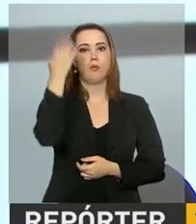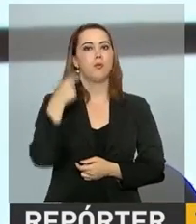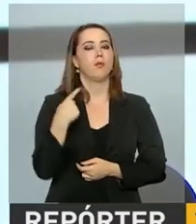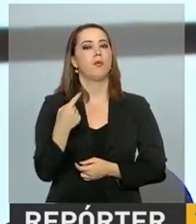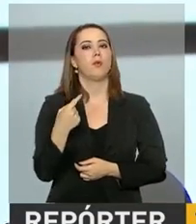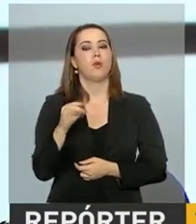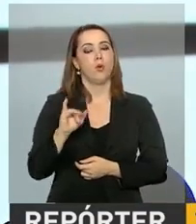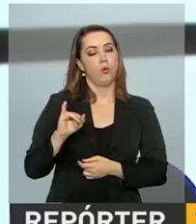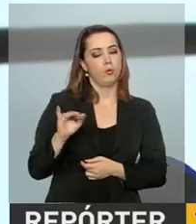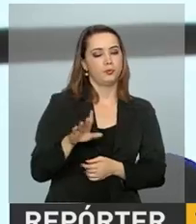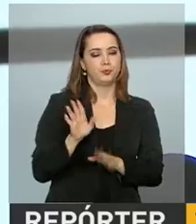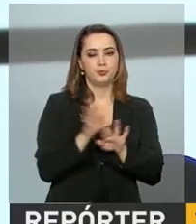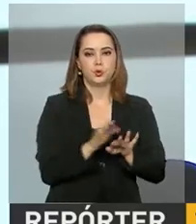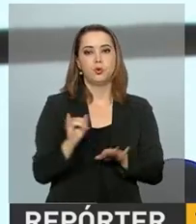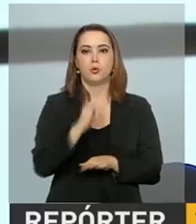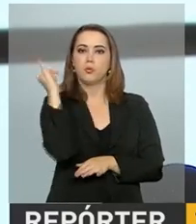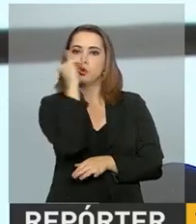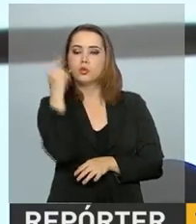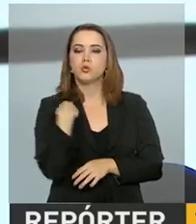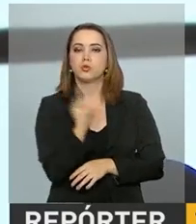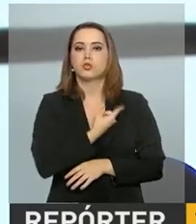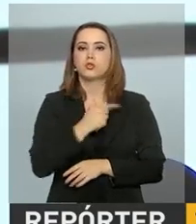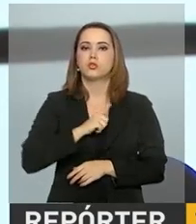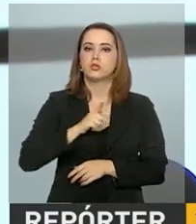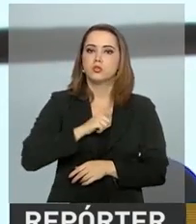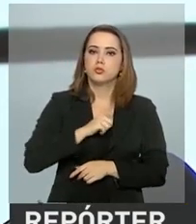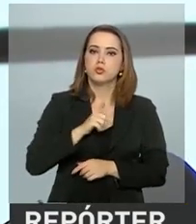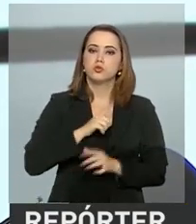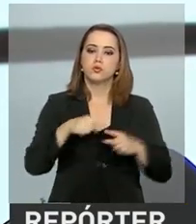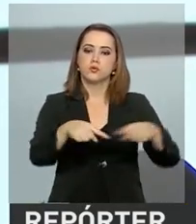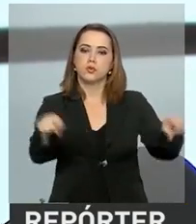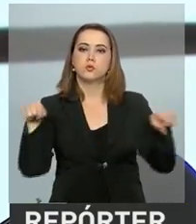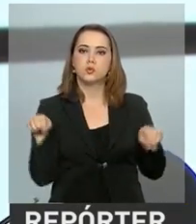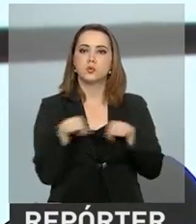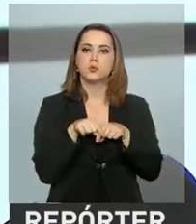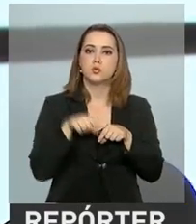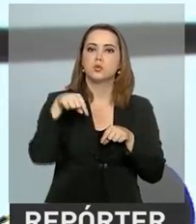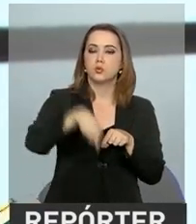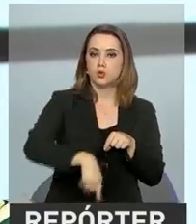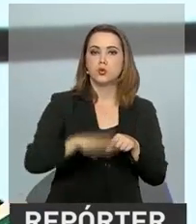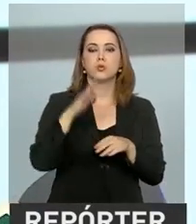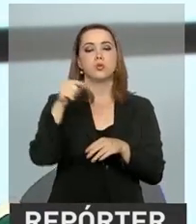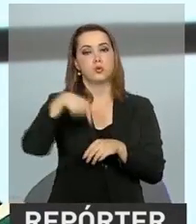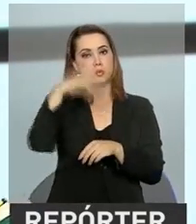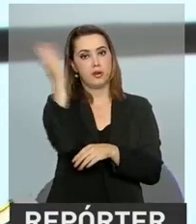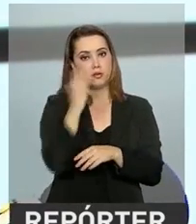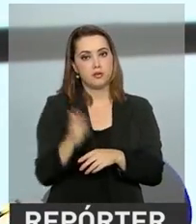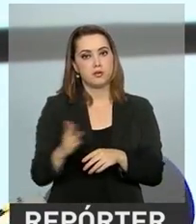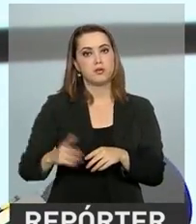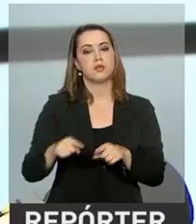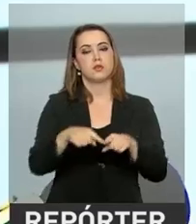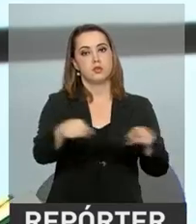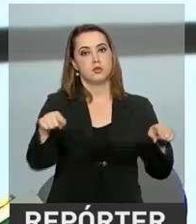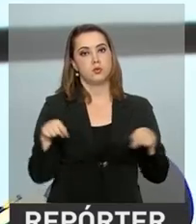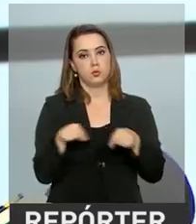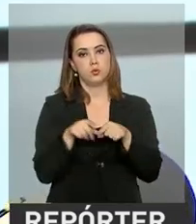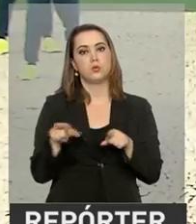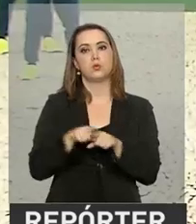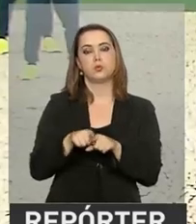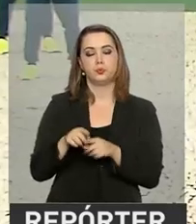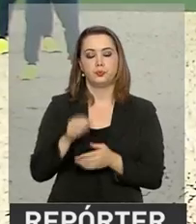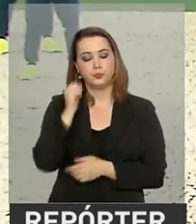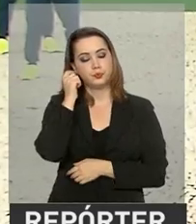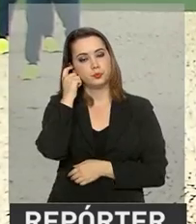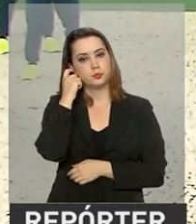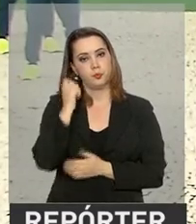né? continuar os treinamentos. Quando eu estiver lá fora, vim para o Brasil, fazer esses intercâmbios, isso vai dar uma boa ajuda.